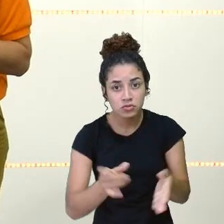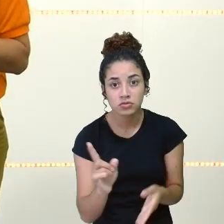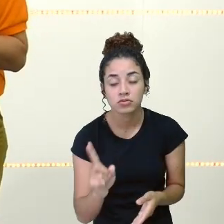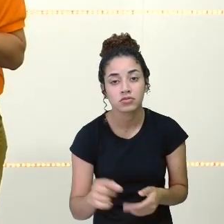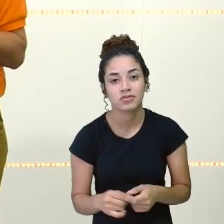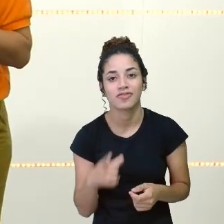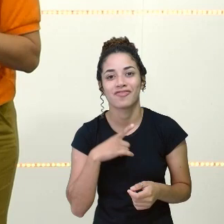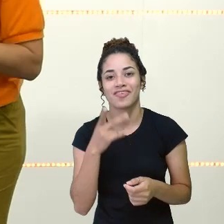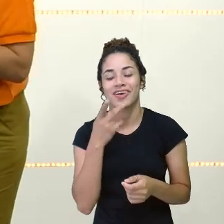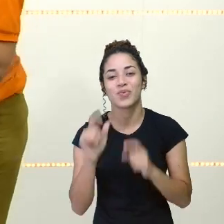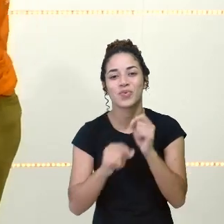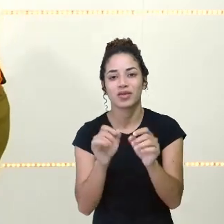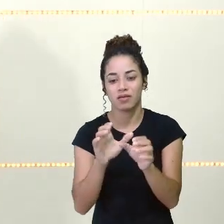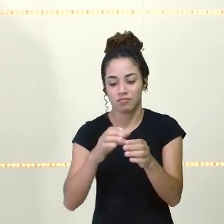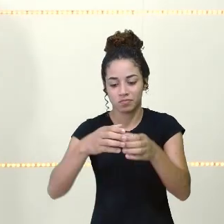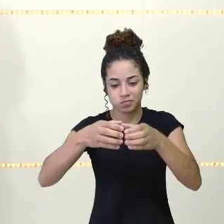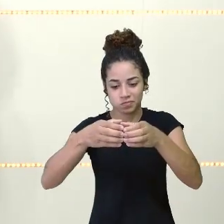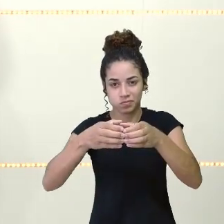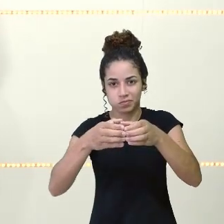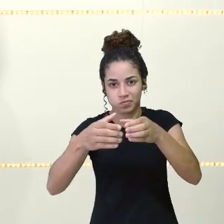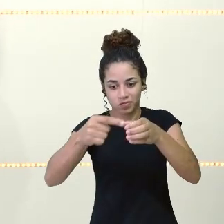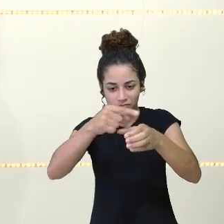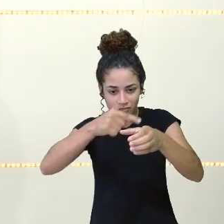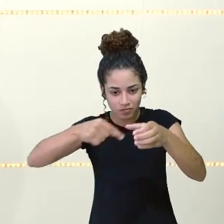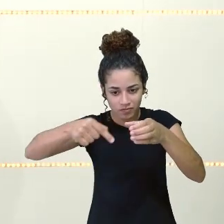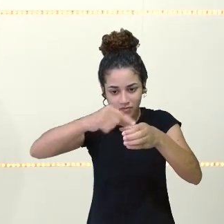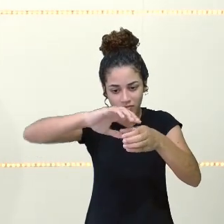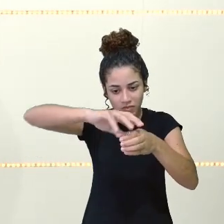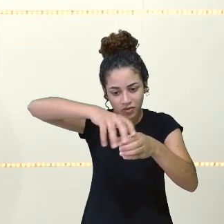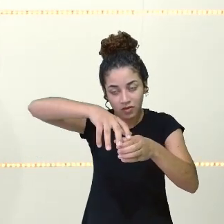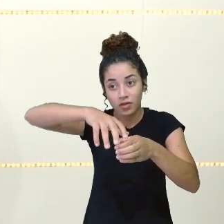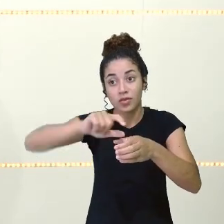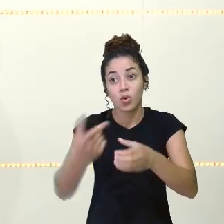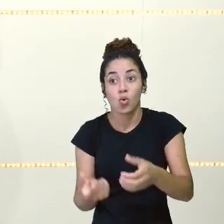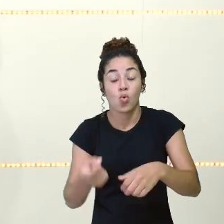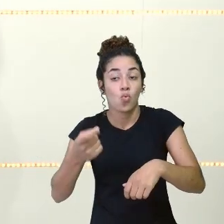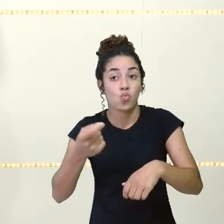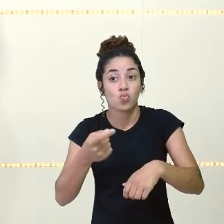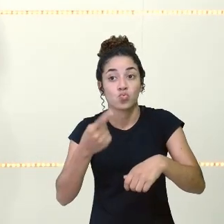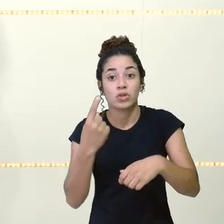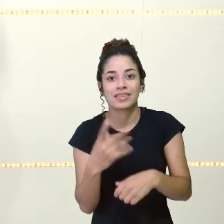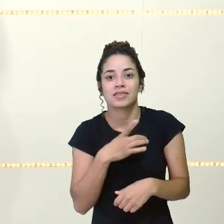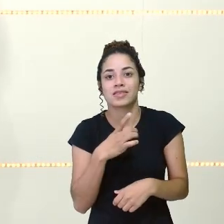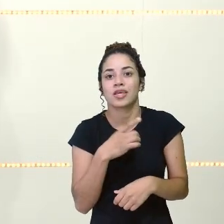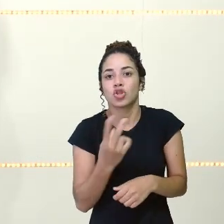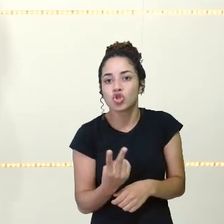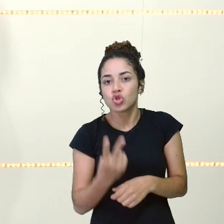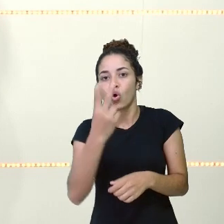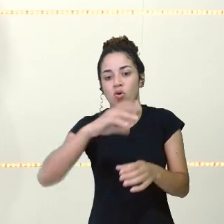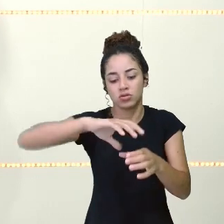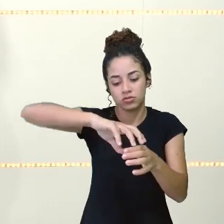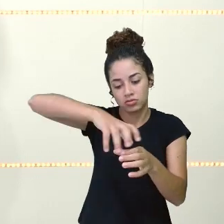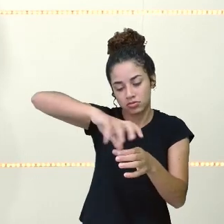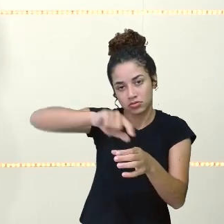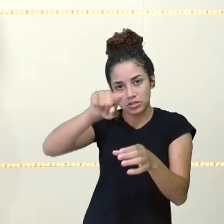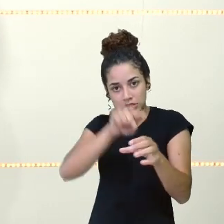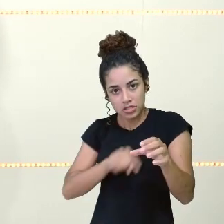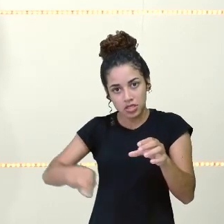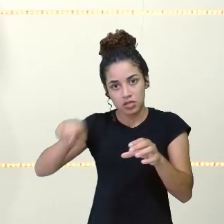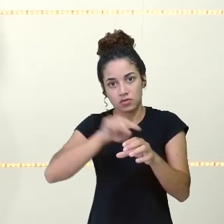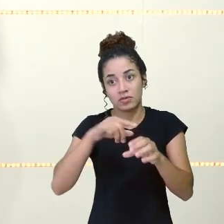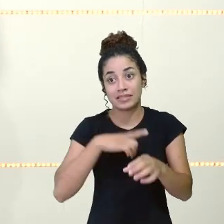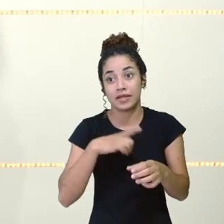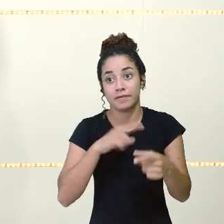corpos arredondados. Então, o único corpo arredondado que tem aí são 2. É o meu cilindro e